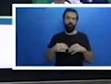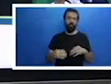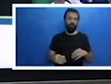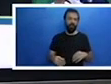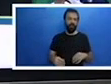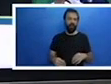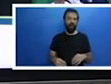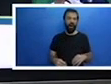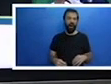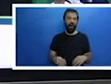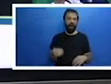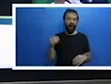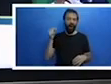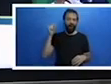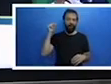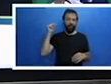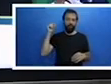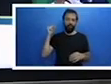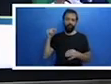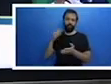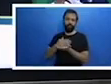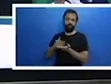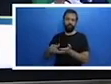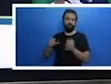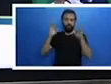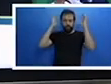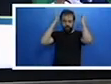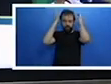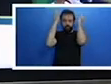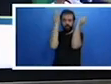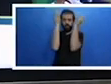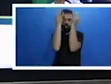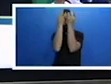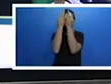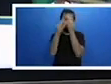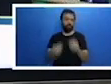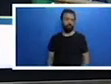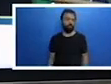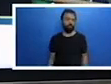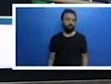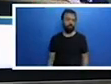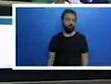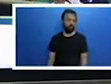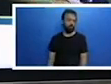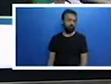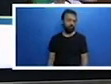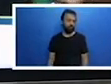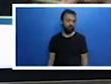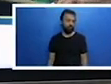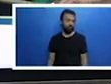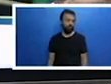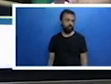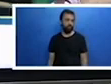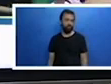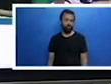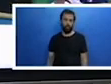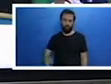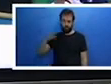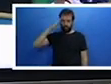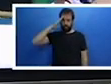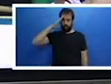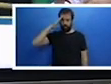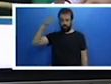desenvolveu-se efetivamente lá na Grécia Antiga. Então soldados gregos, né, a partir desses exercícios que eles praticavam, eles iriam melhorando as